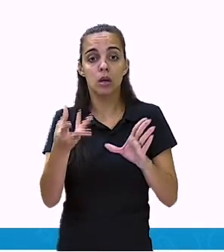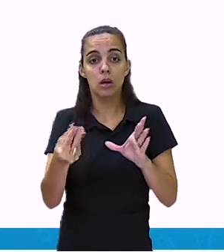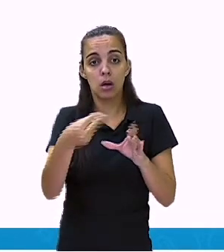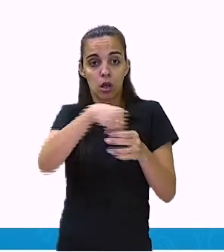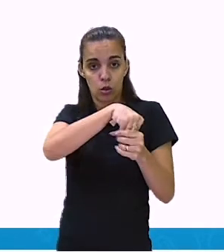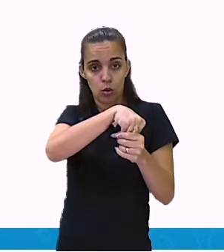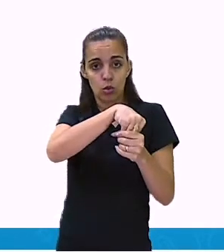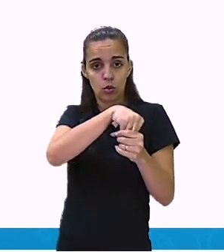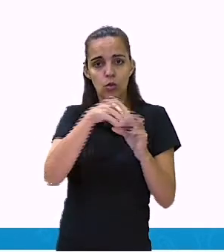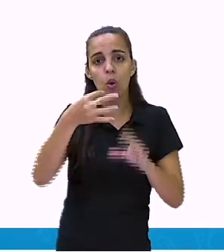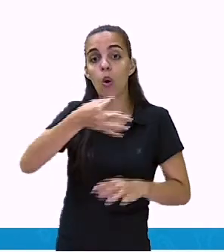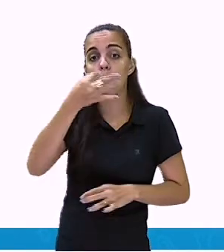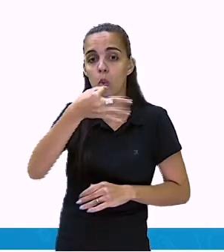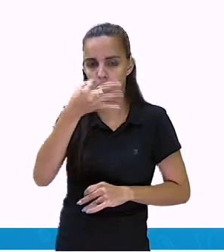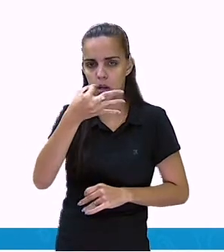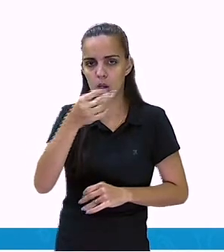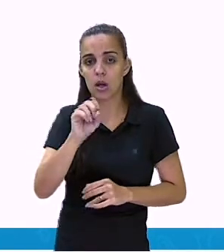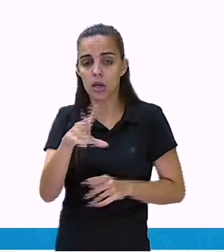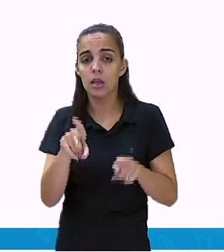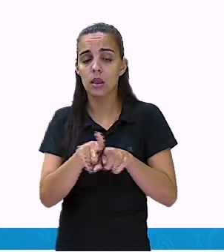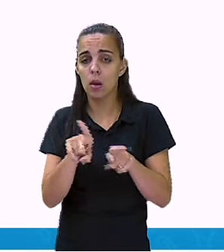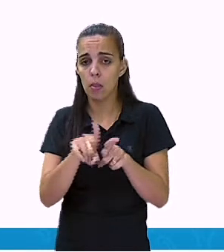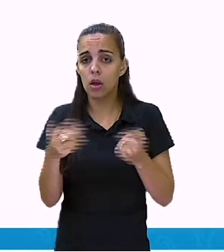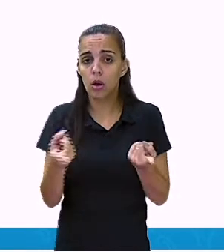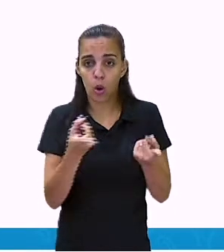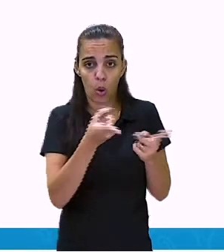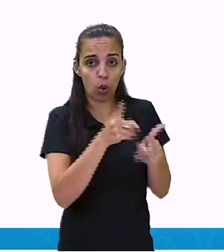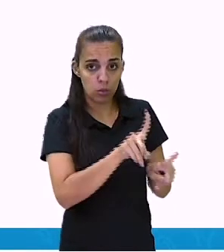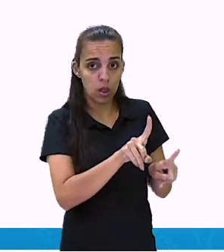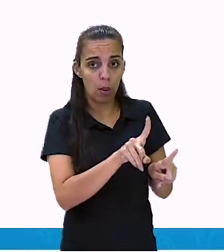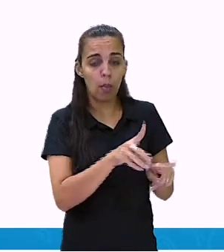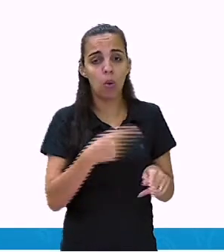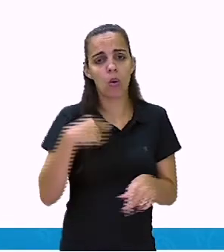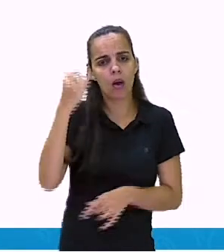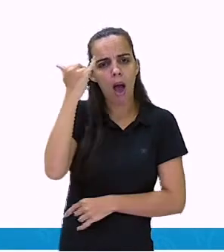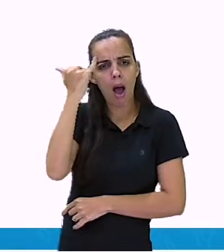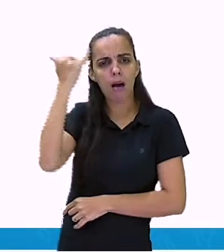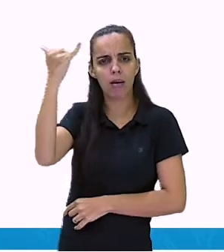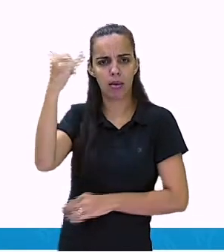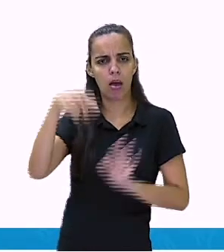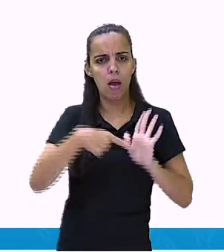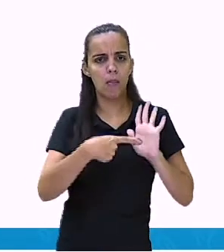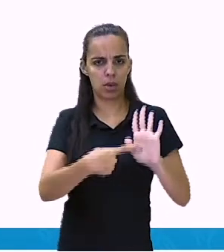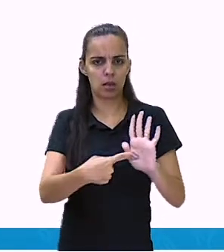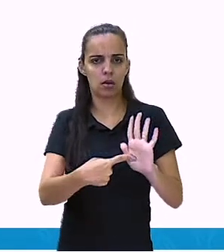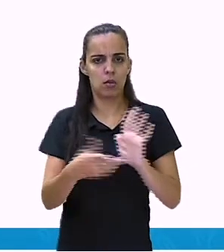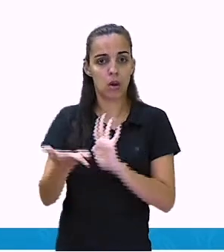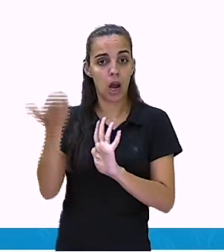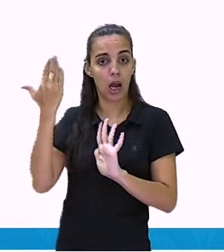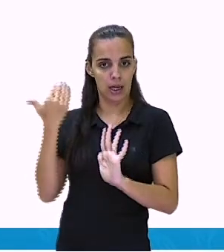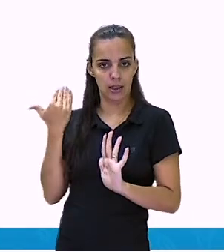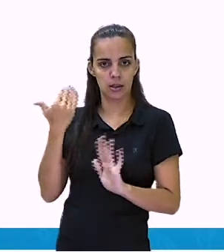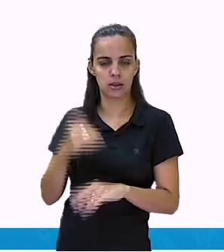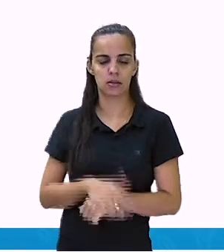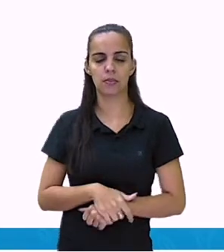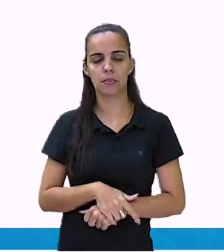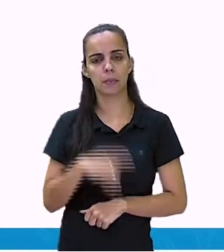um argumento que contrapõe a ideia apresentada